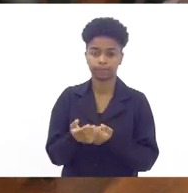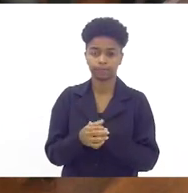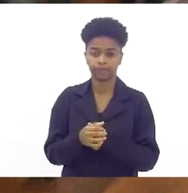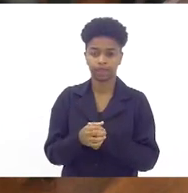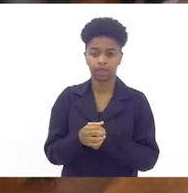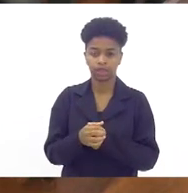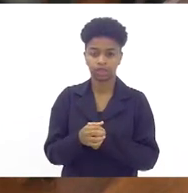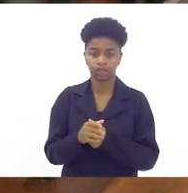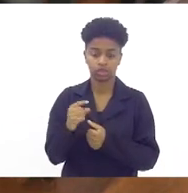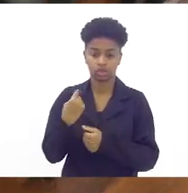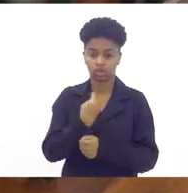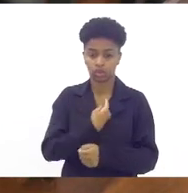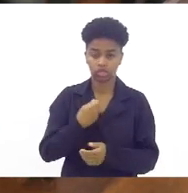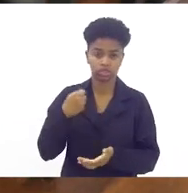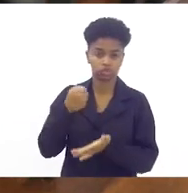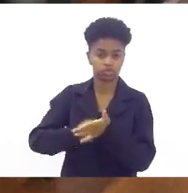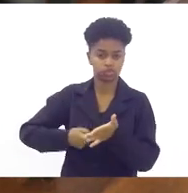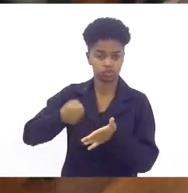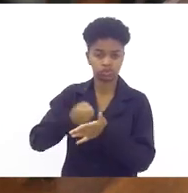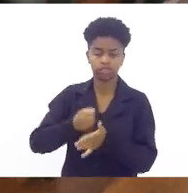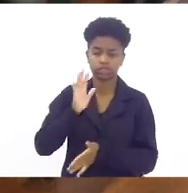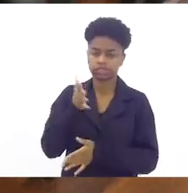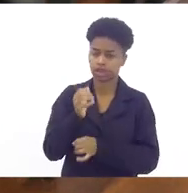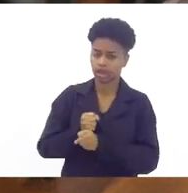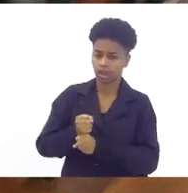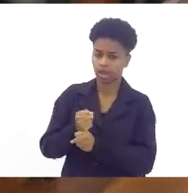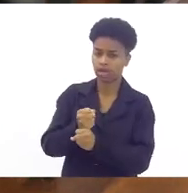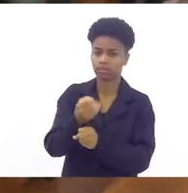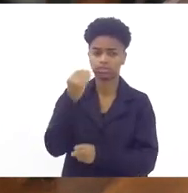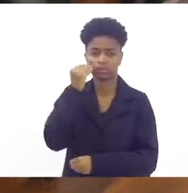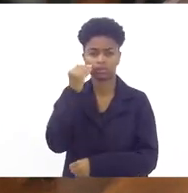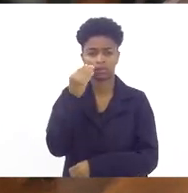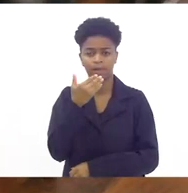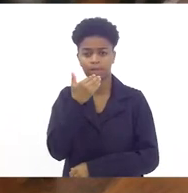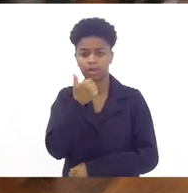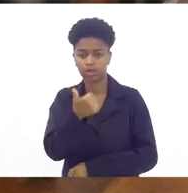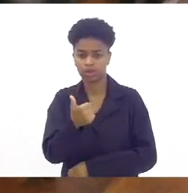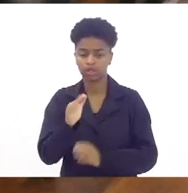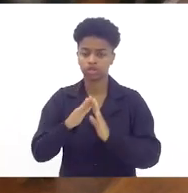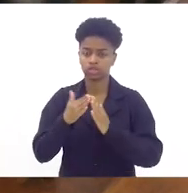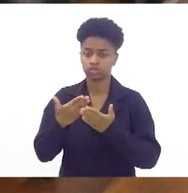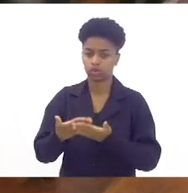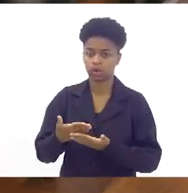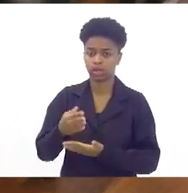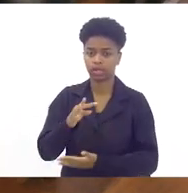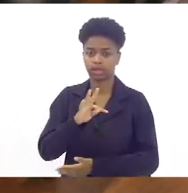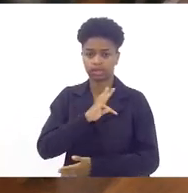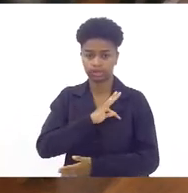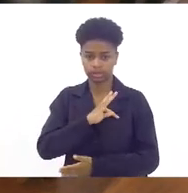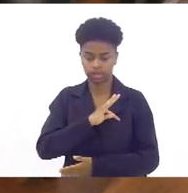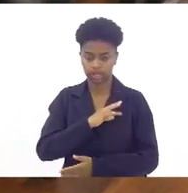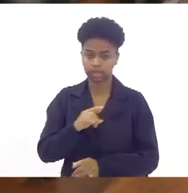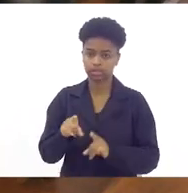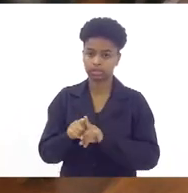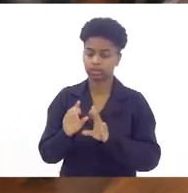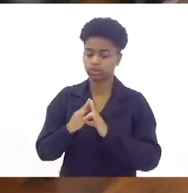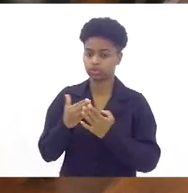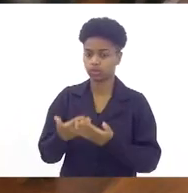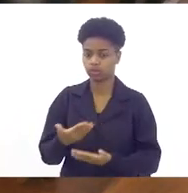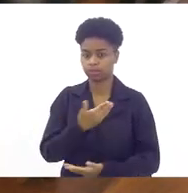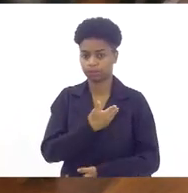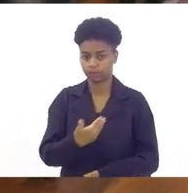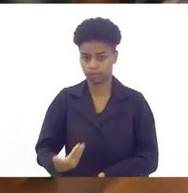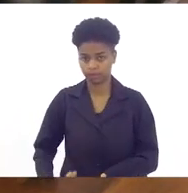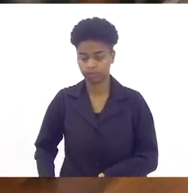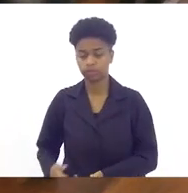viemos lutando há muitos anos por melhorias na escola técnica técnica na escola pública